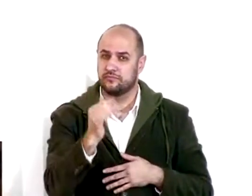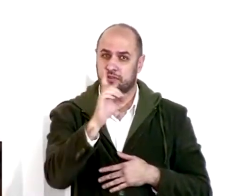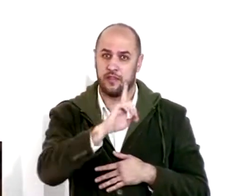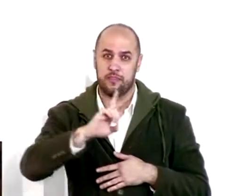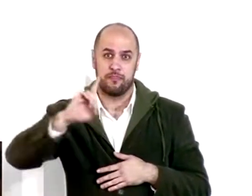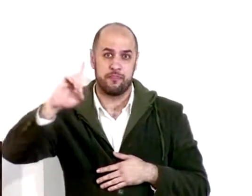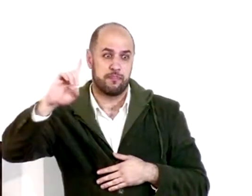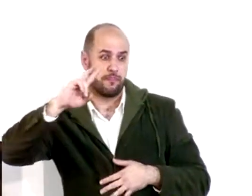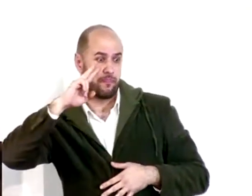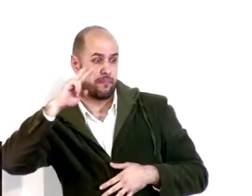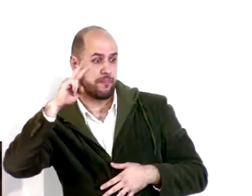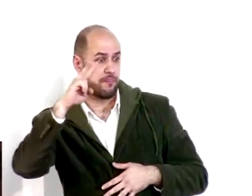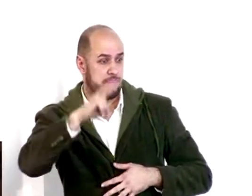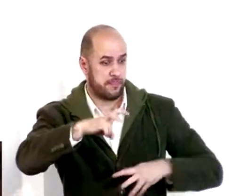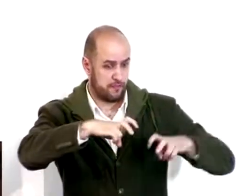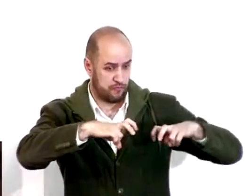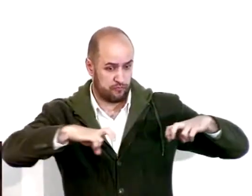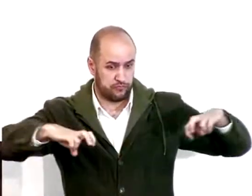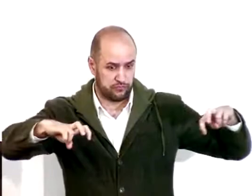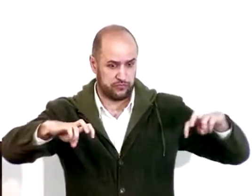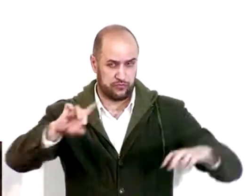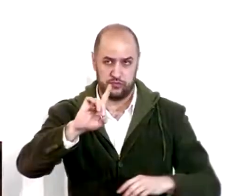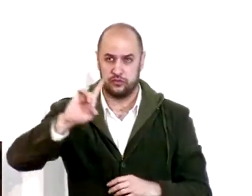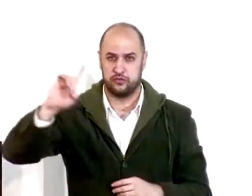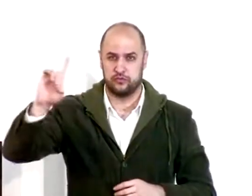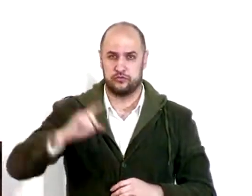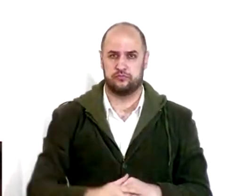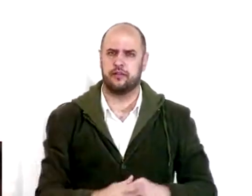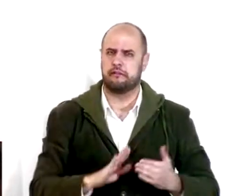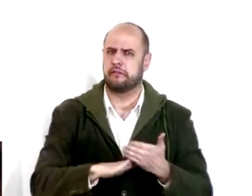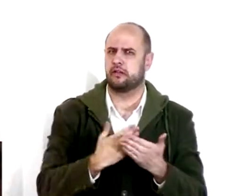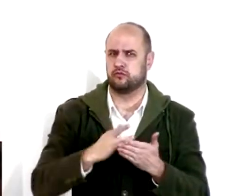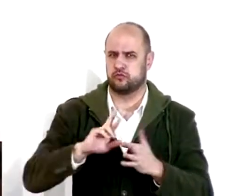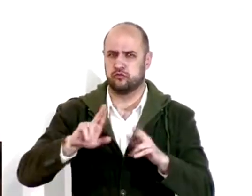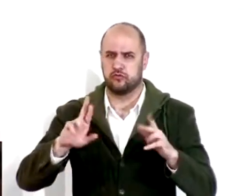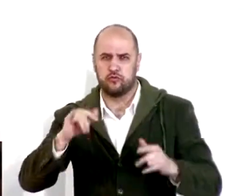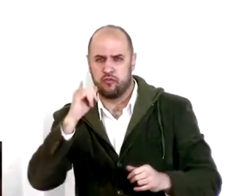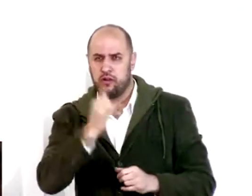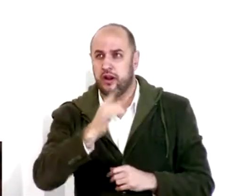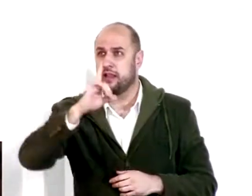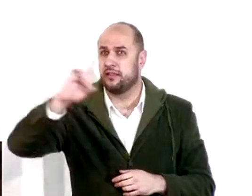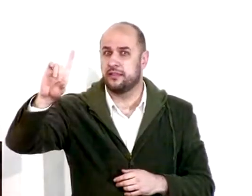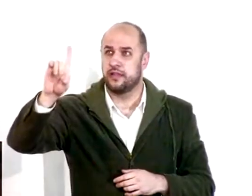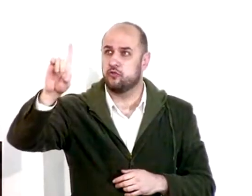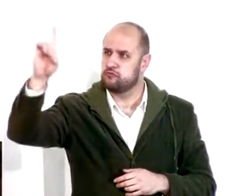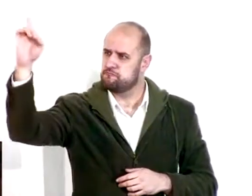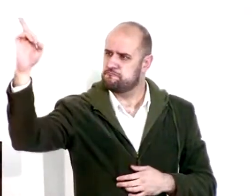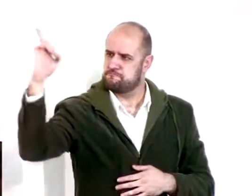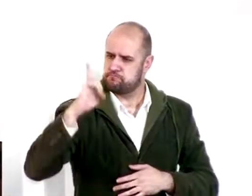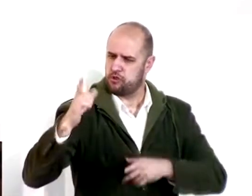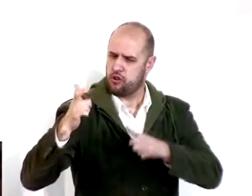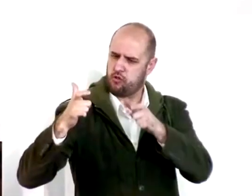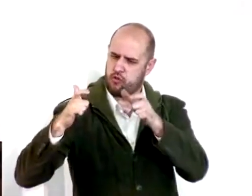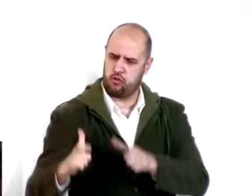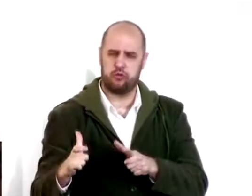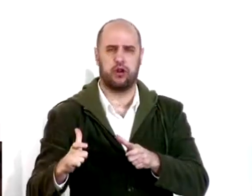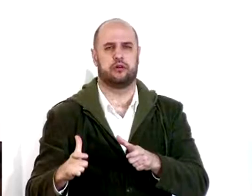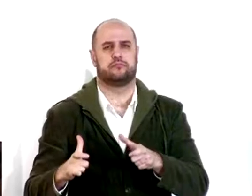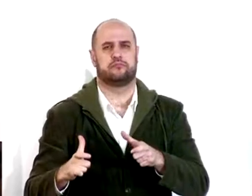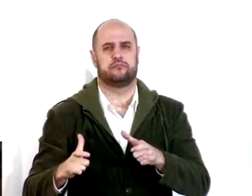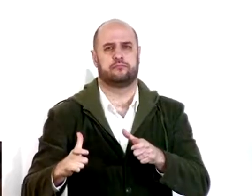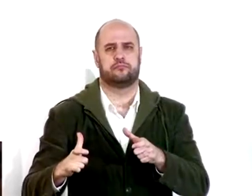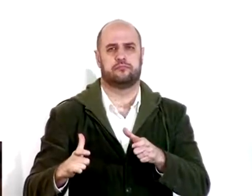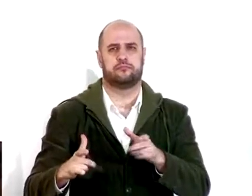na congregação divina. Uma outra tradução diz: Deus toma o seu lugar na congregação